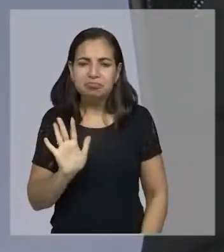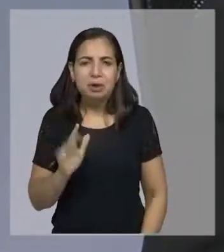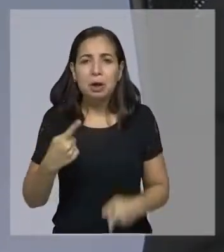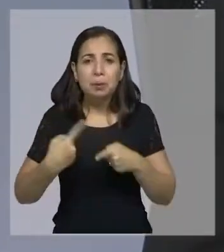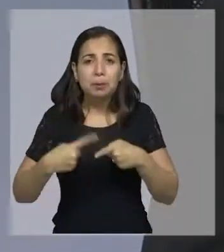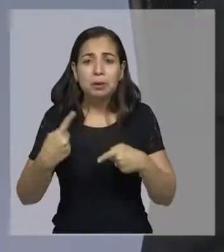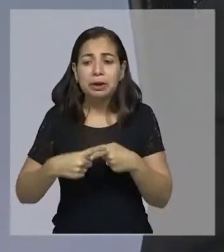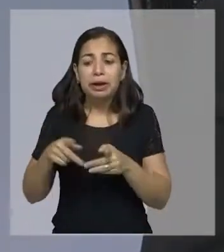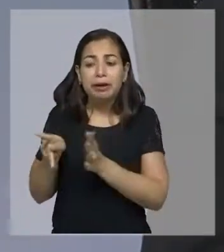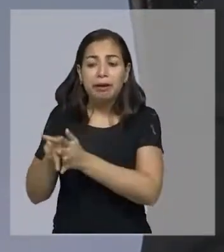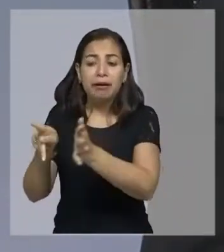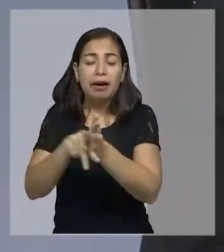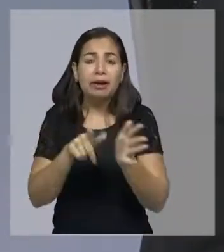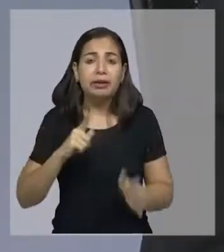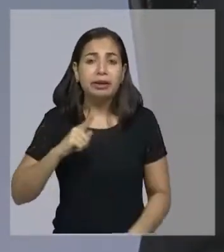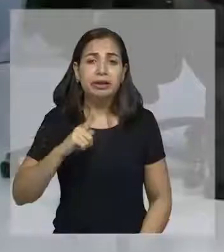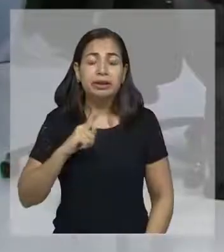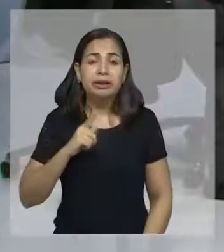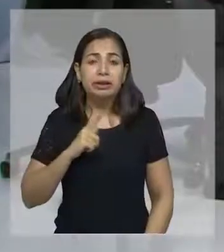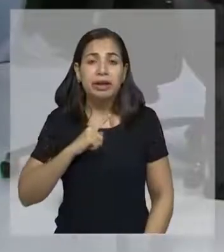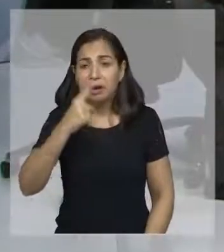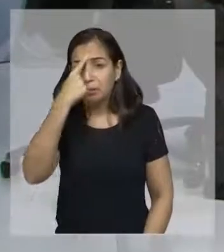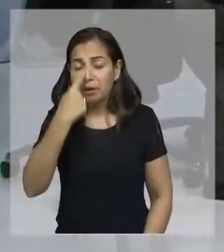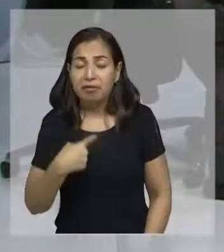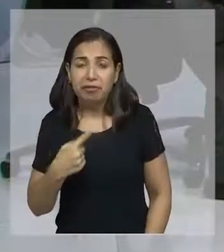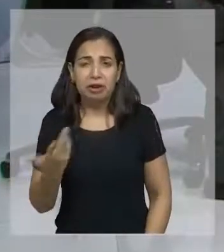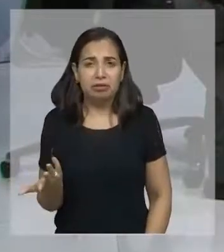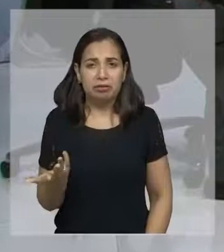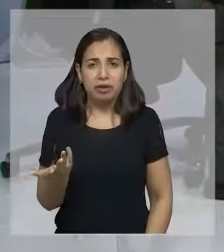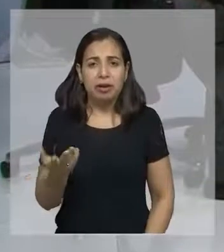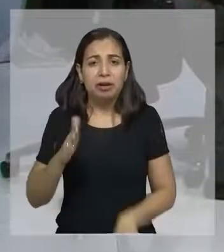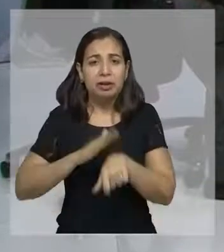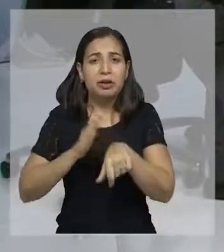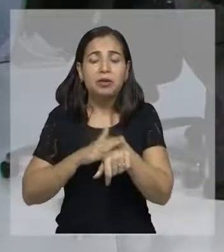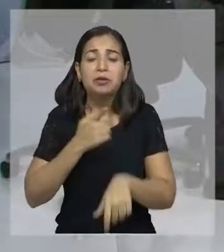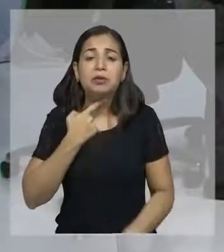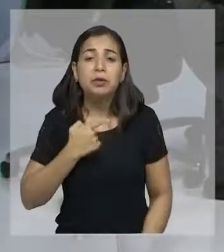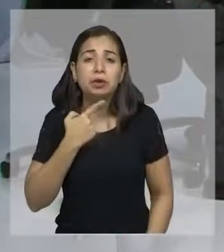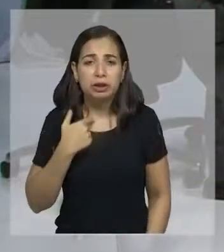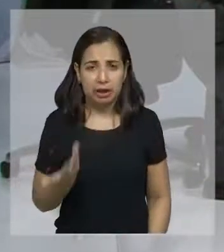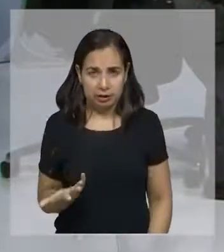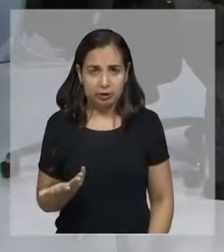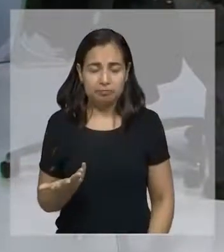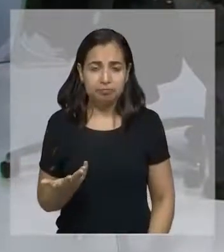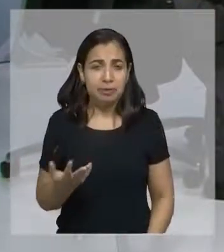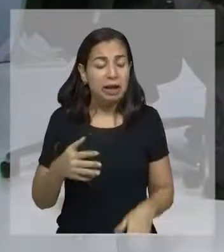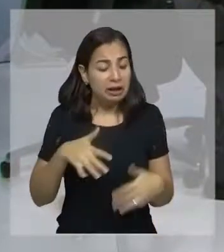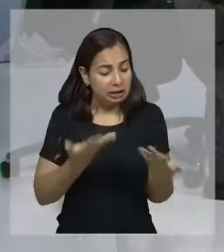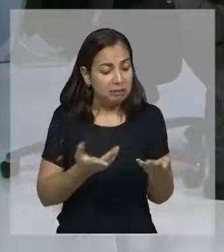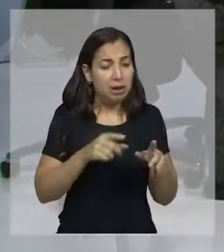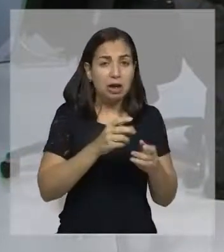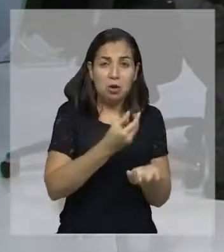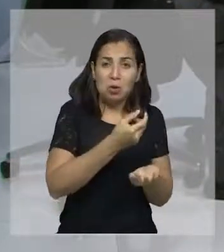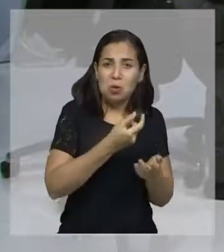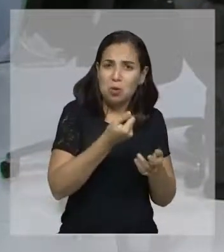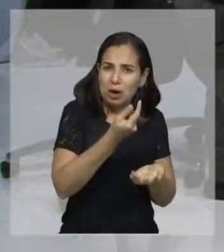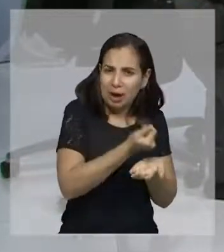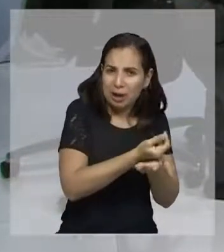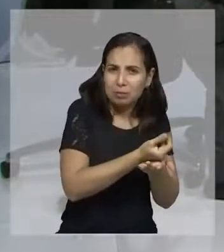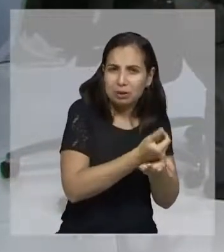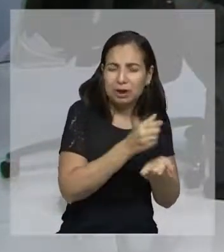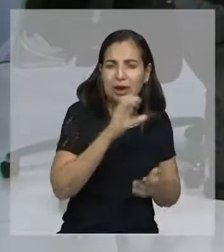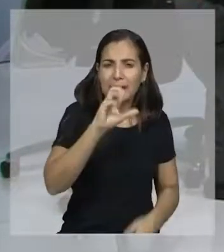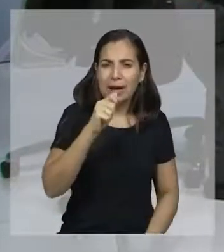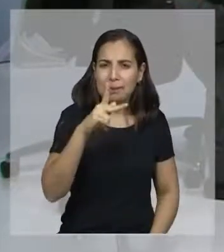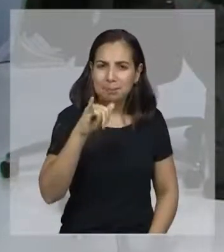sempre legítimos. O nosso capitalismo é um capitalismo que também não existe. O verdadeiro capitalismo americano,